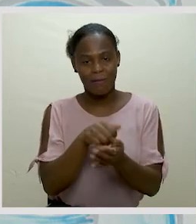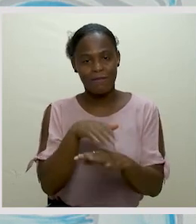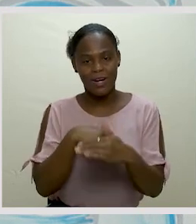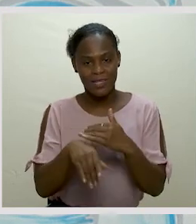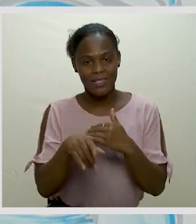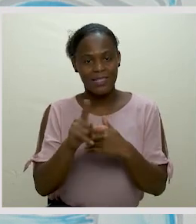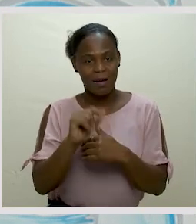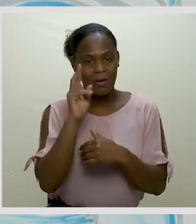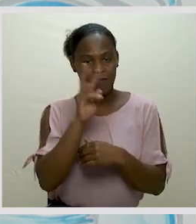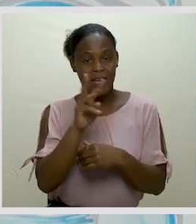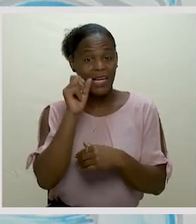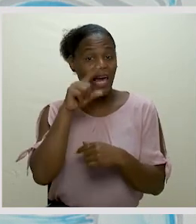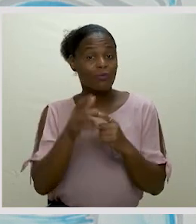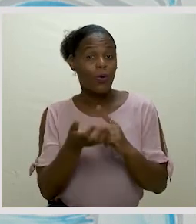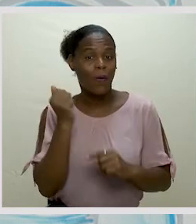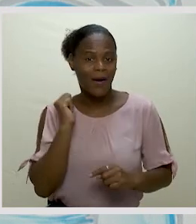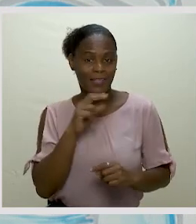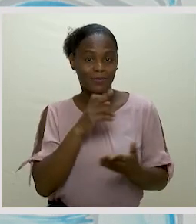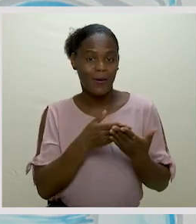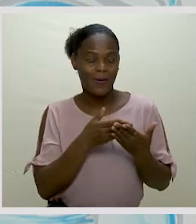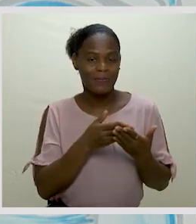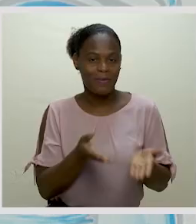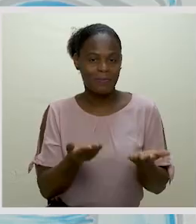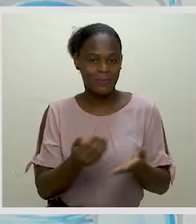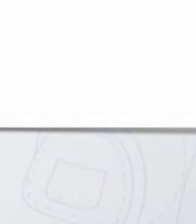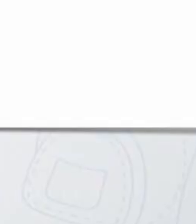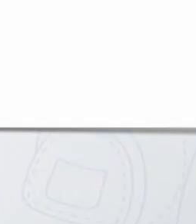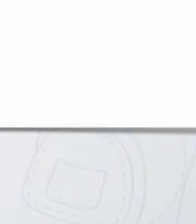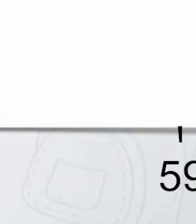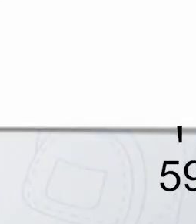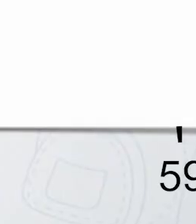fazermos a correção e ver quem conseguiu acertar. Vamos lá.